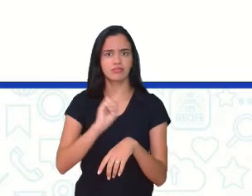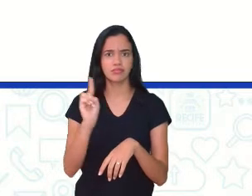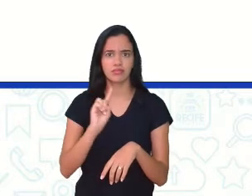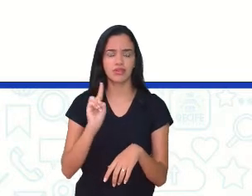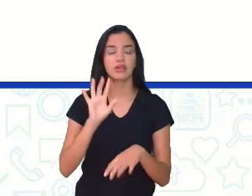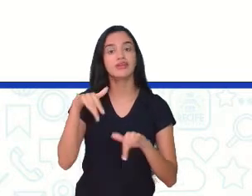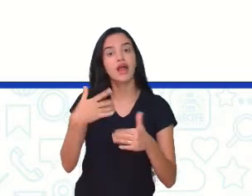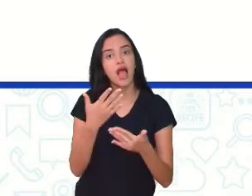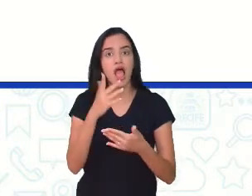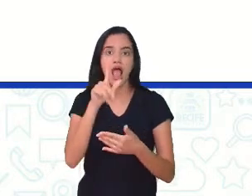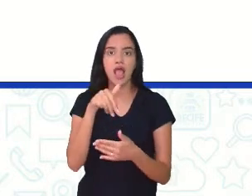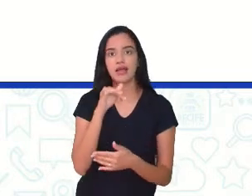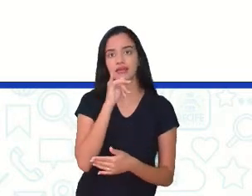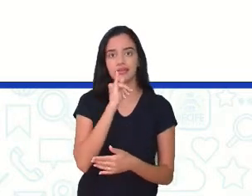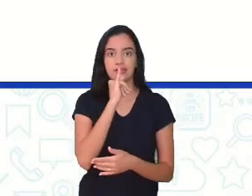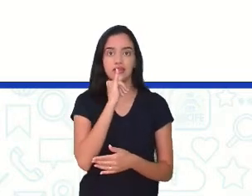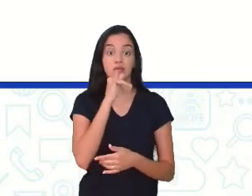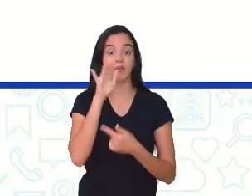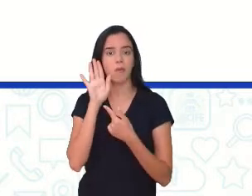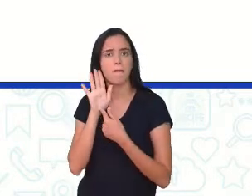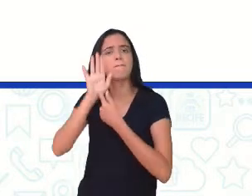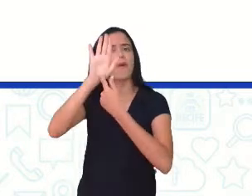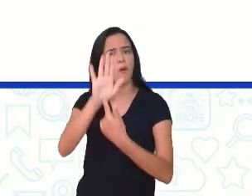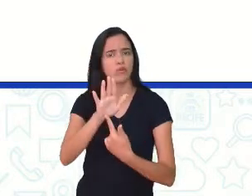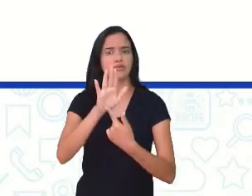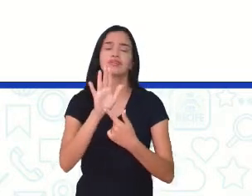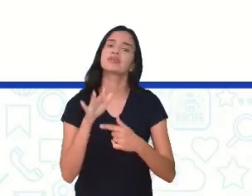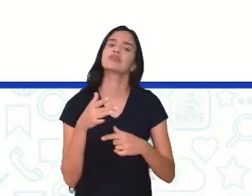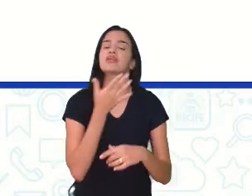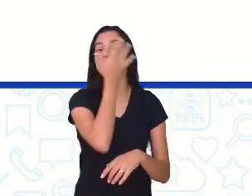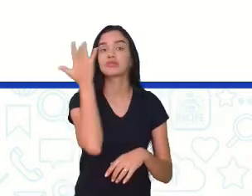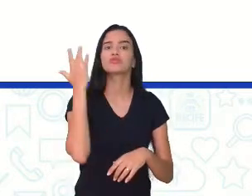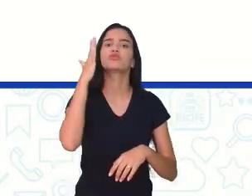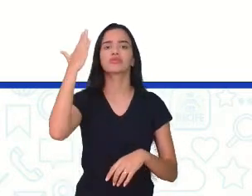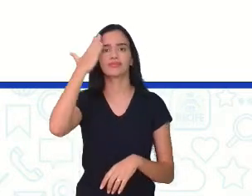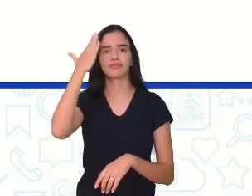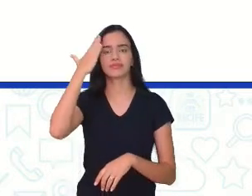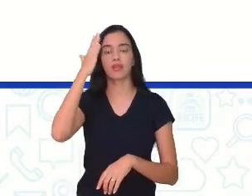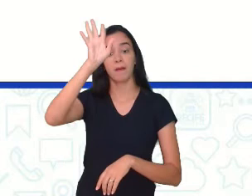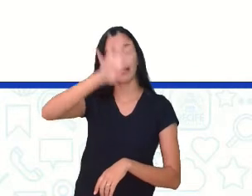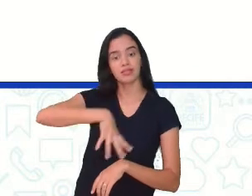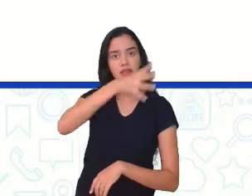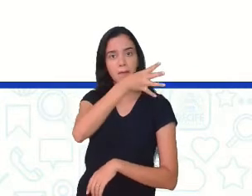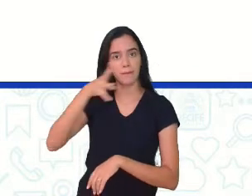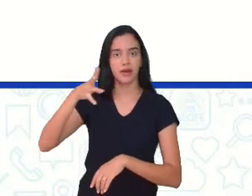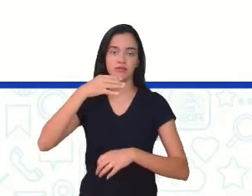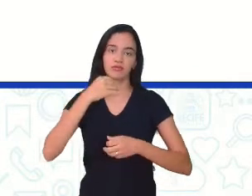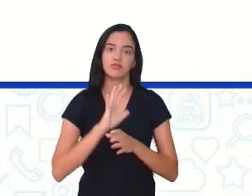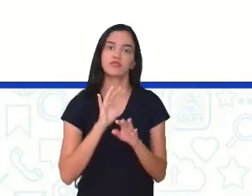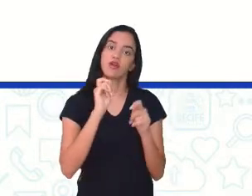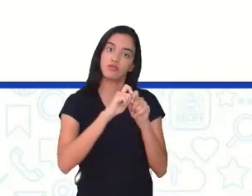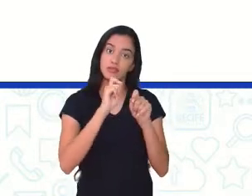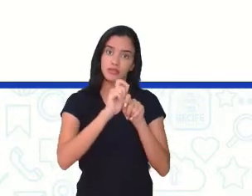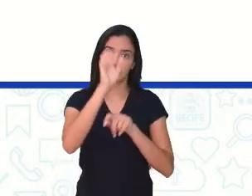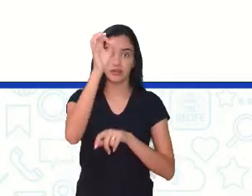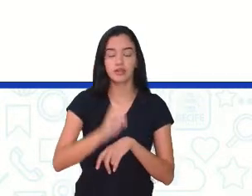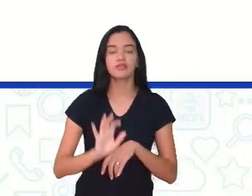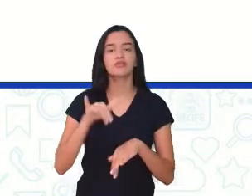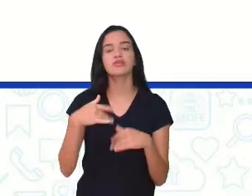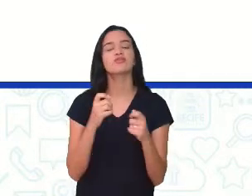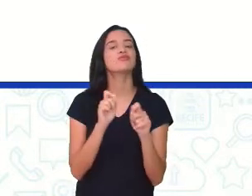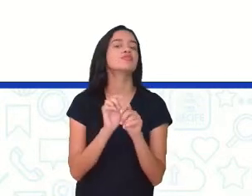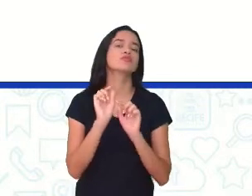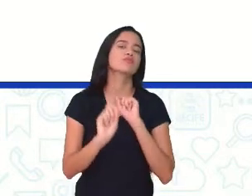que seja visível e do entendimento de todos essa tabela que você vai construir, tá bom? Então, o que foi que eu fiz